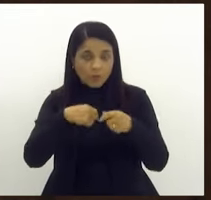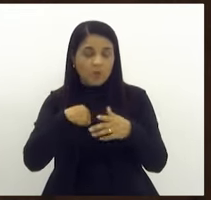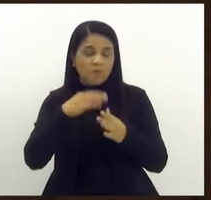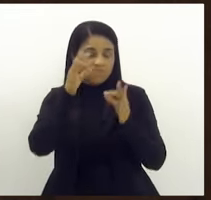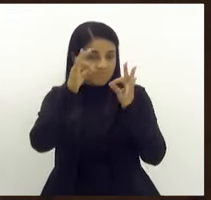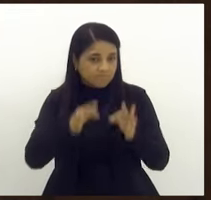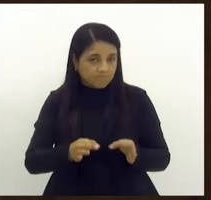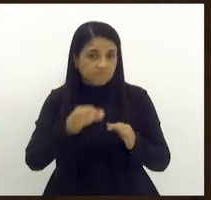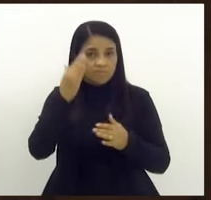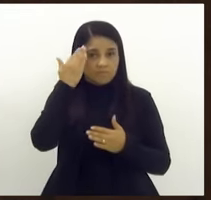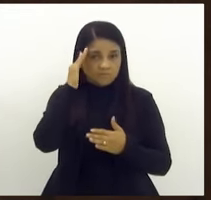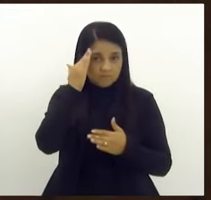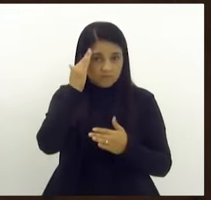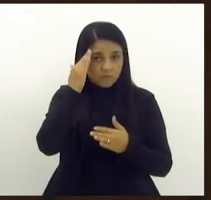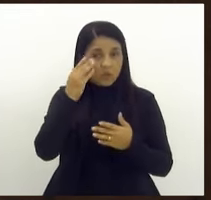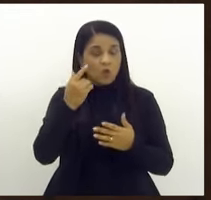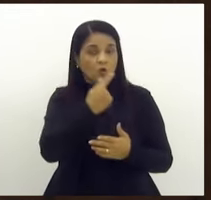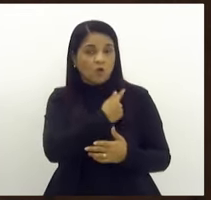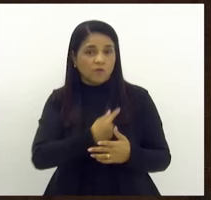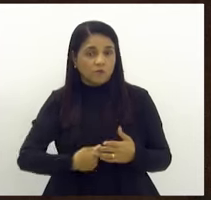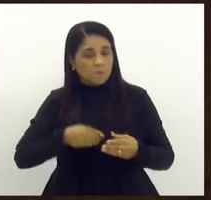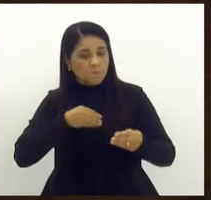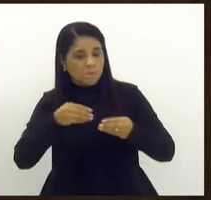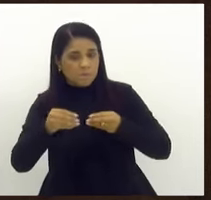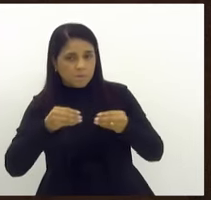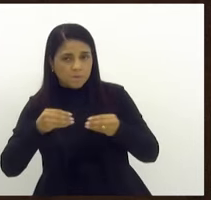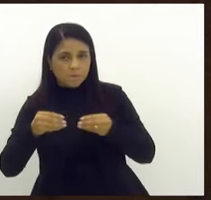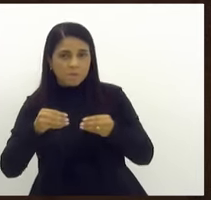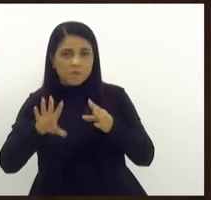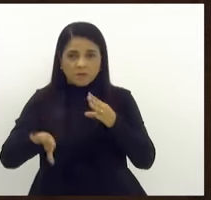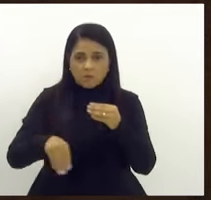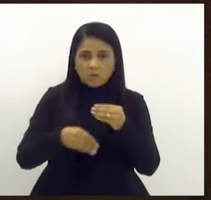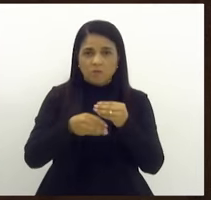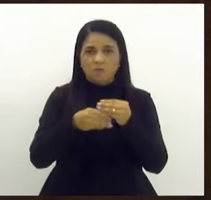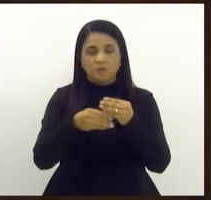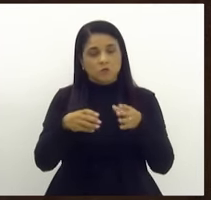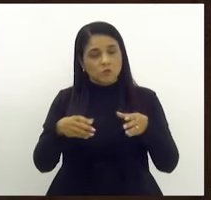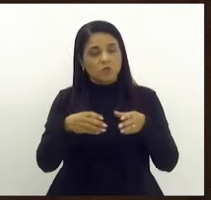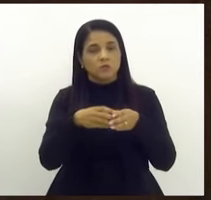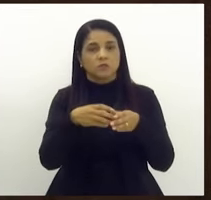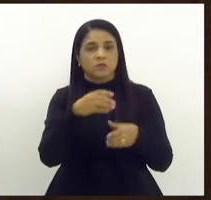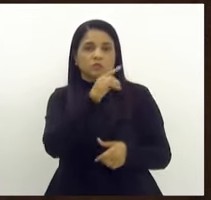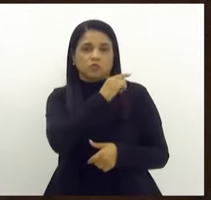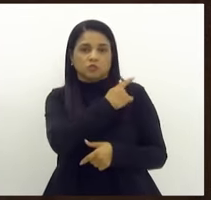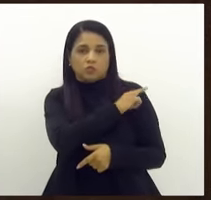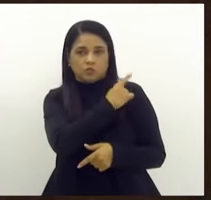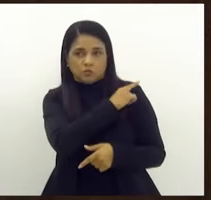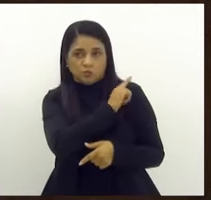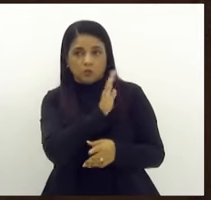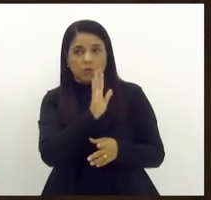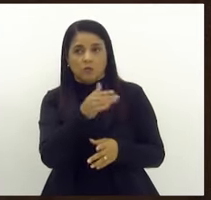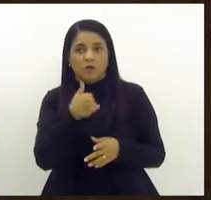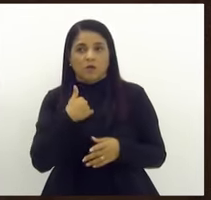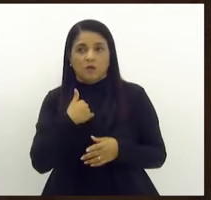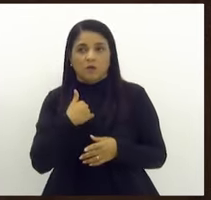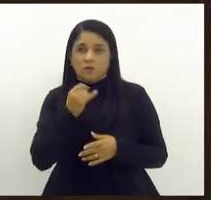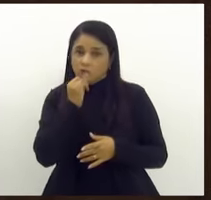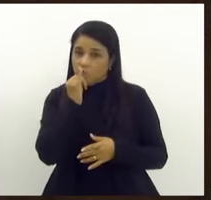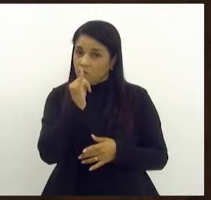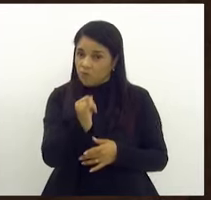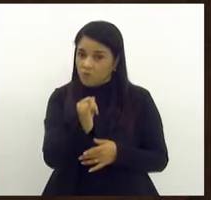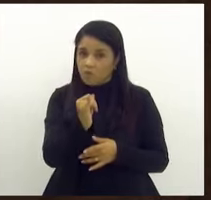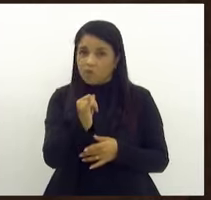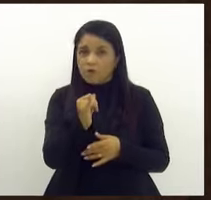governador pode ter mais maleabilidade na composição do Conselho gestor mas quando a gente fala do